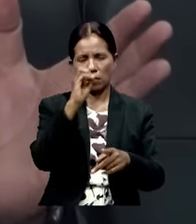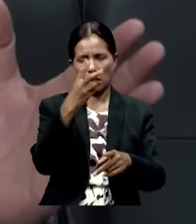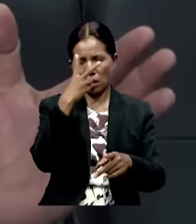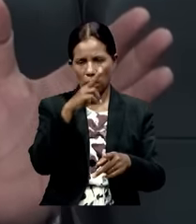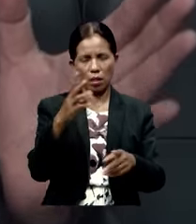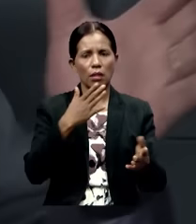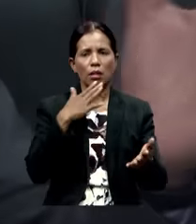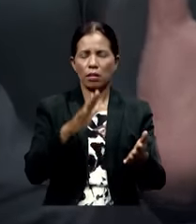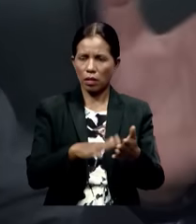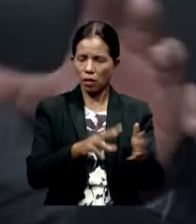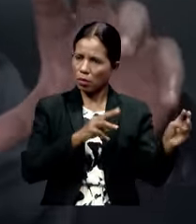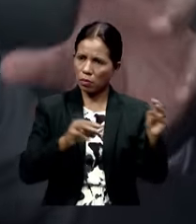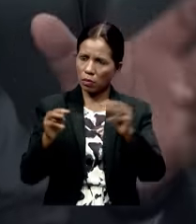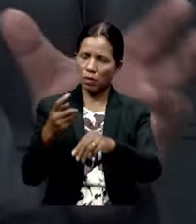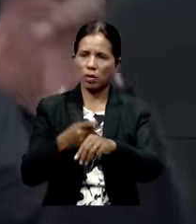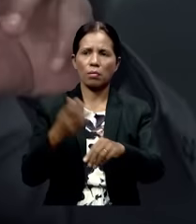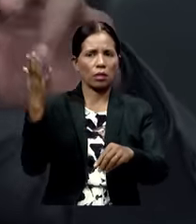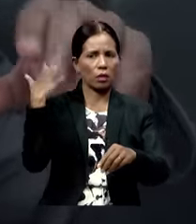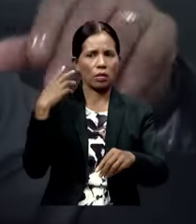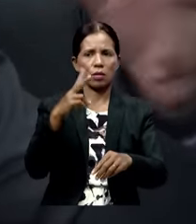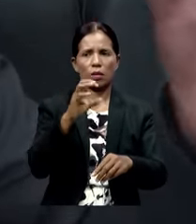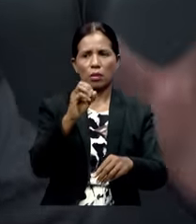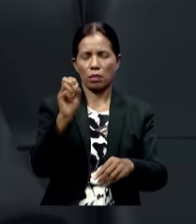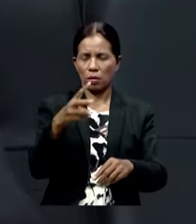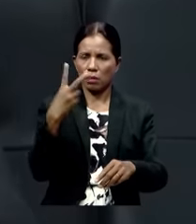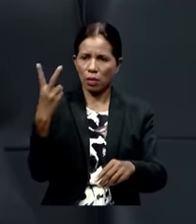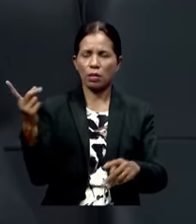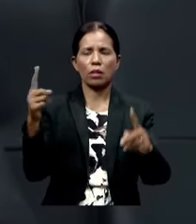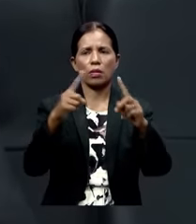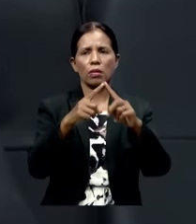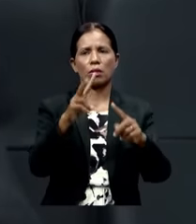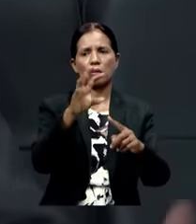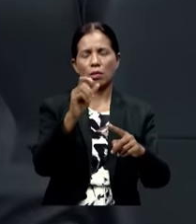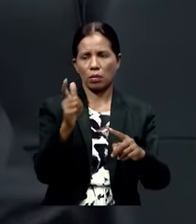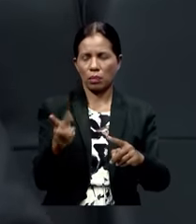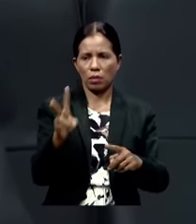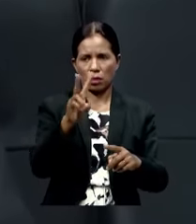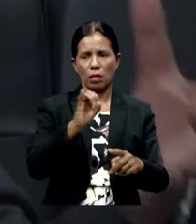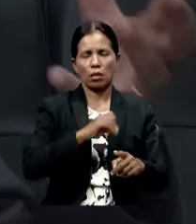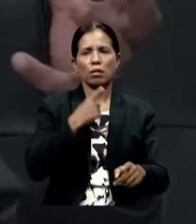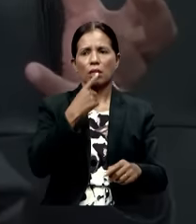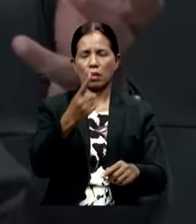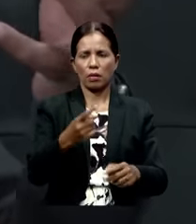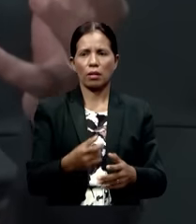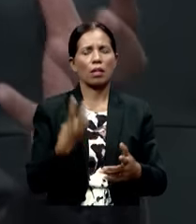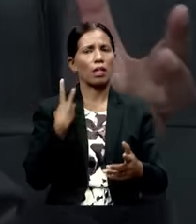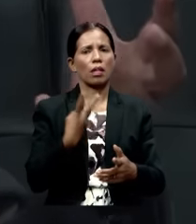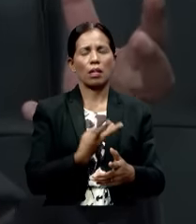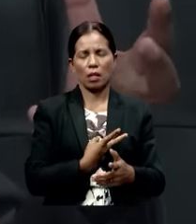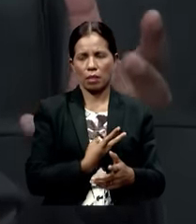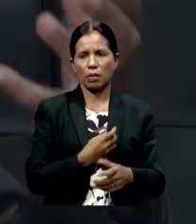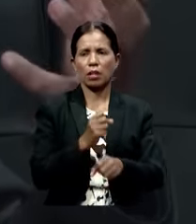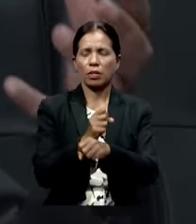muda fila fali ba anterior por exemplo si 2012 me toia 2022 ansa ina explica teona ami